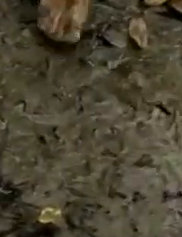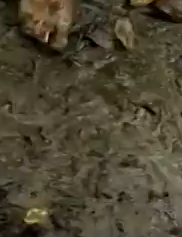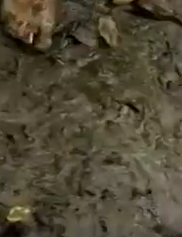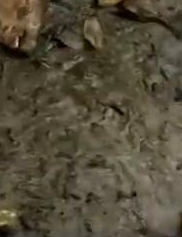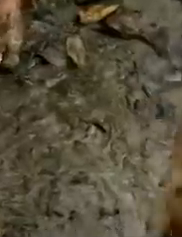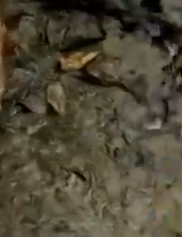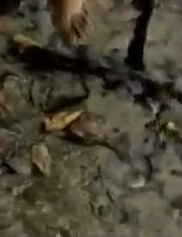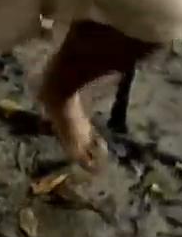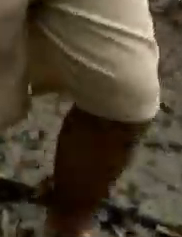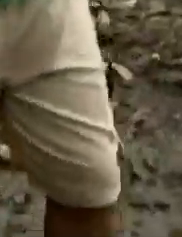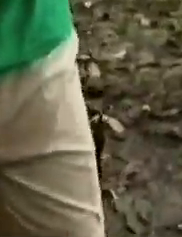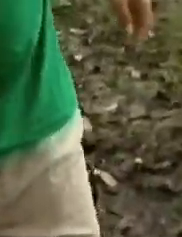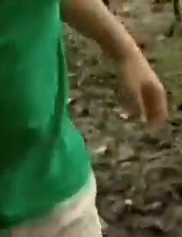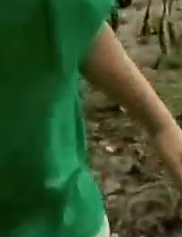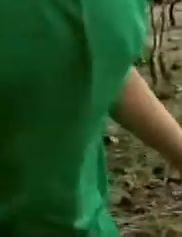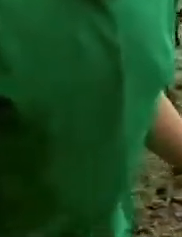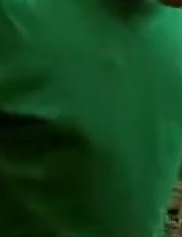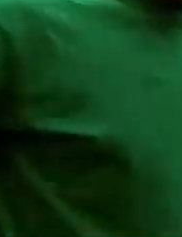o caranguejo.